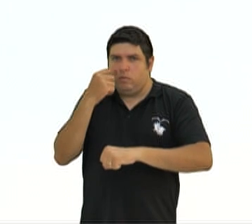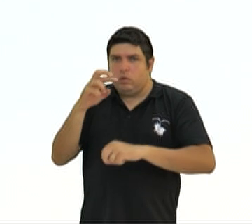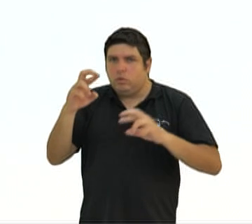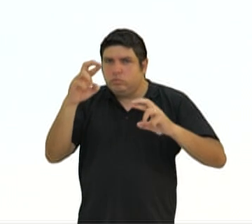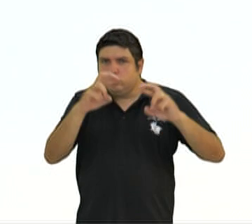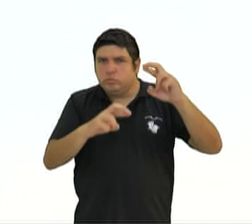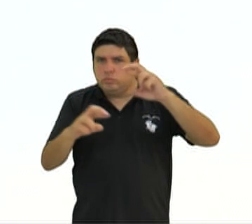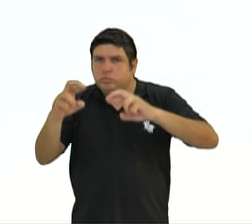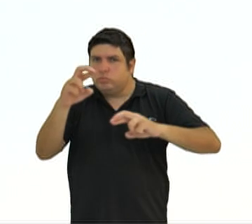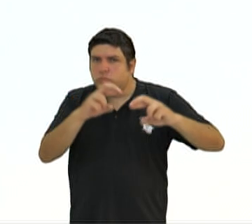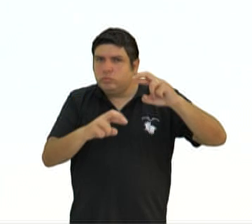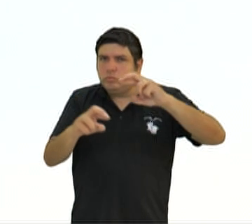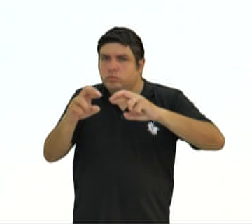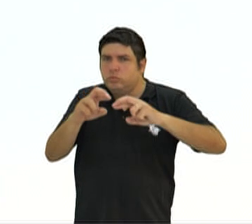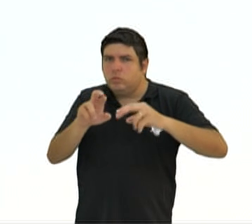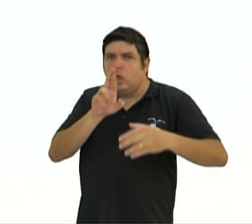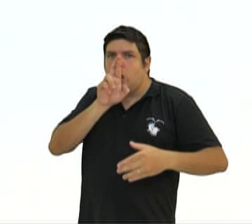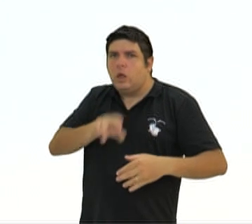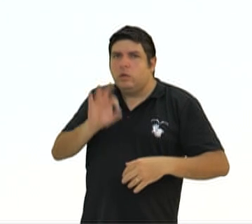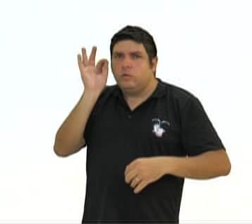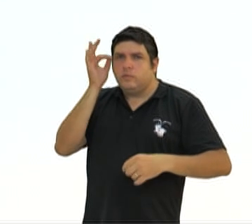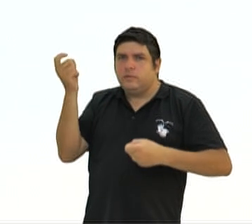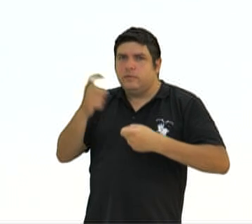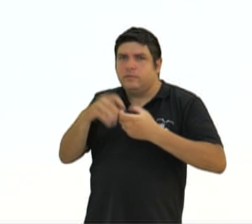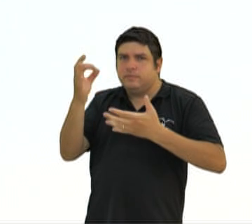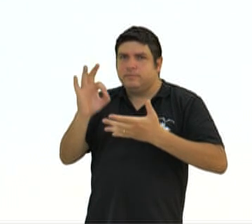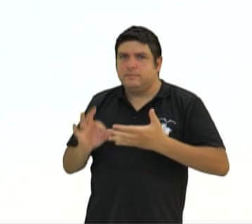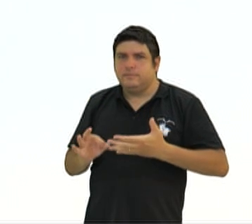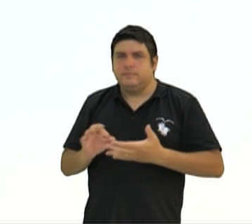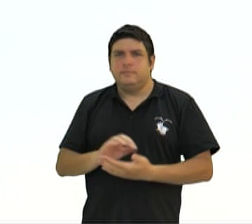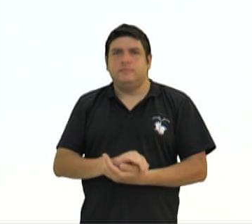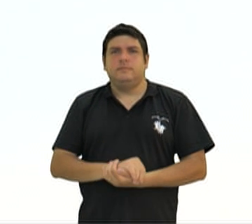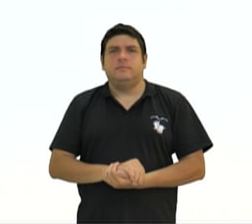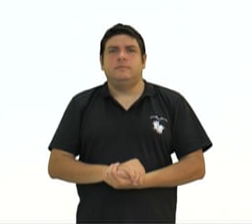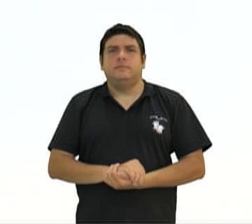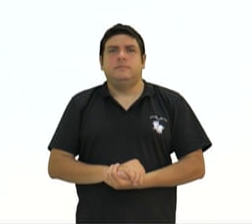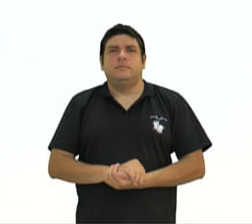vocês analisem, respondam e nós já voltamos para corrigir juntos.